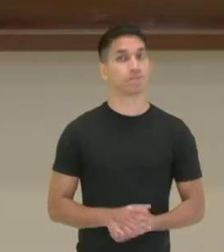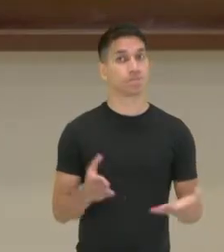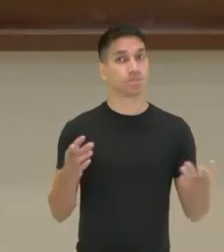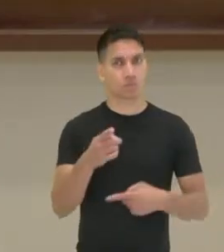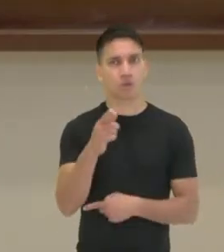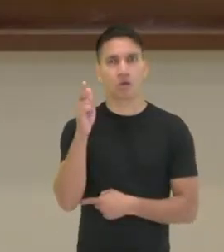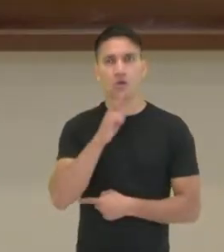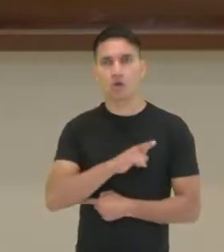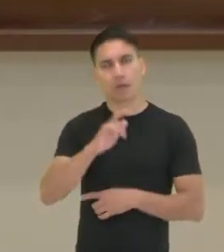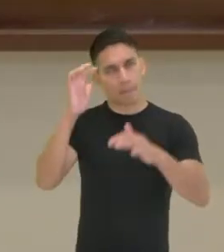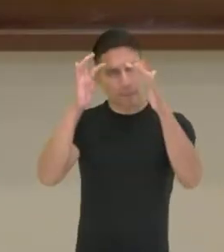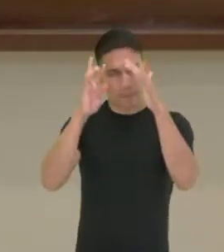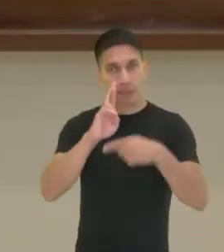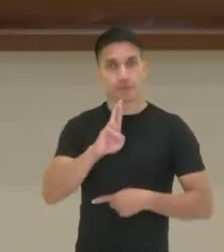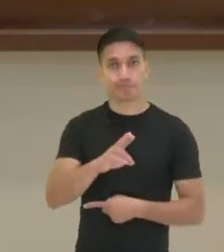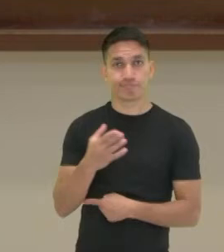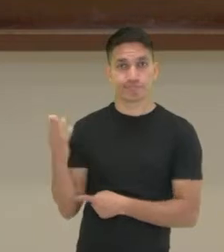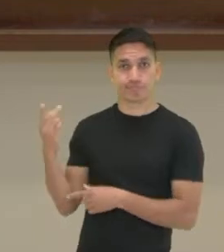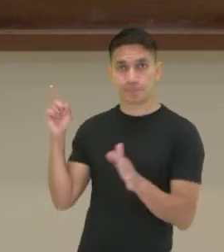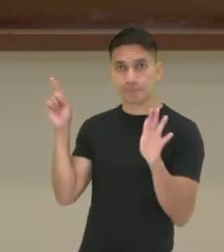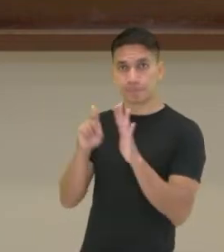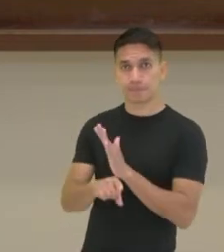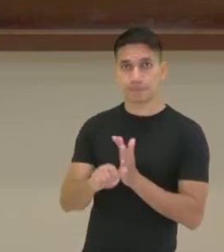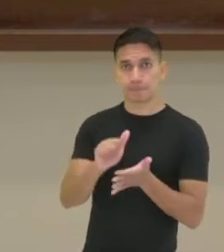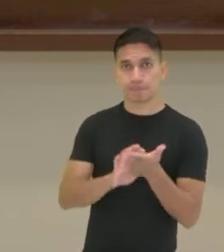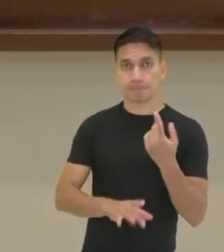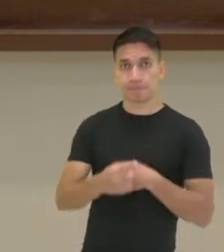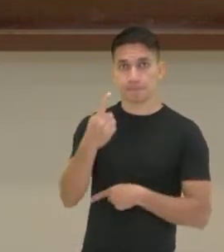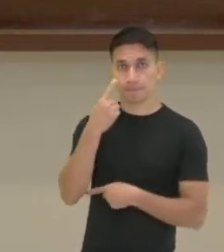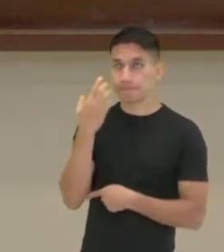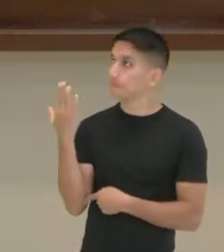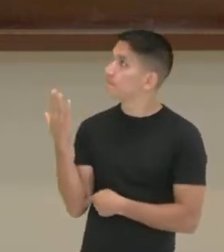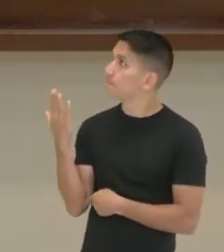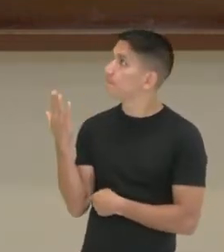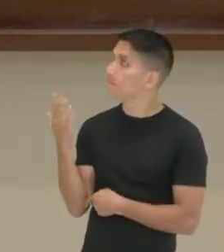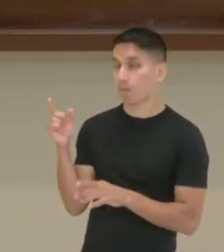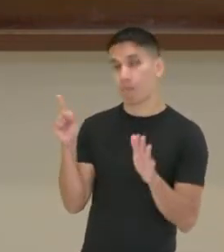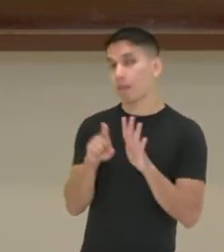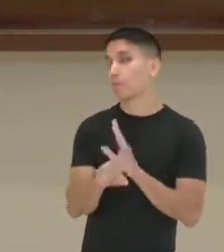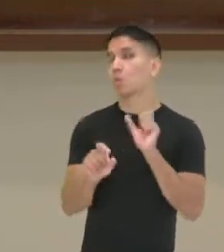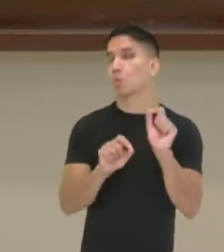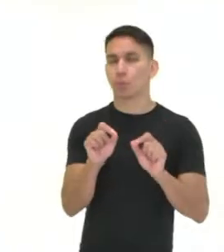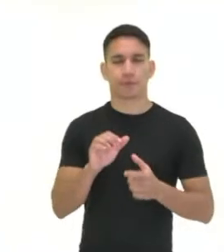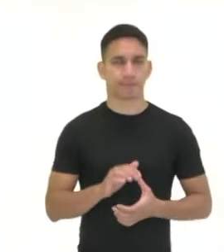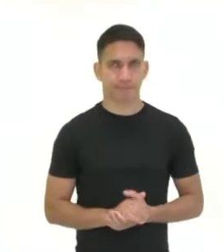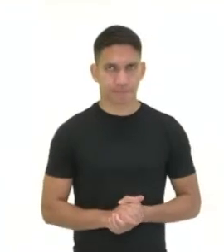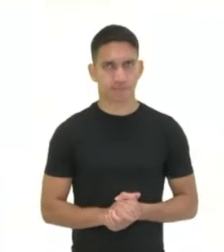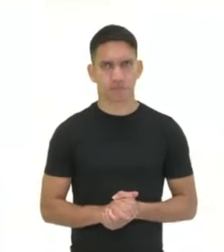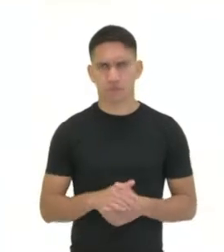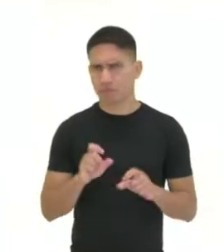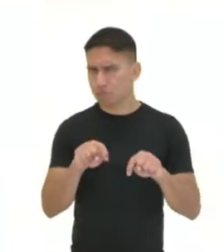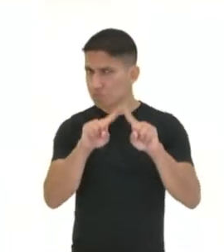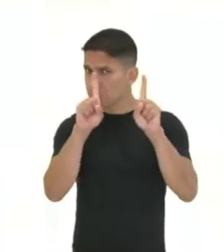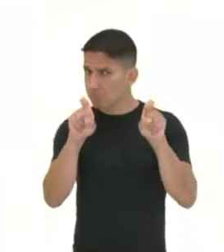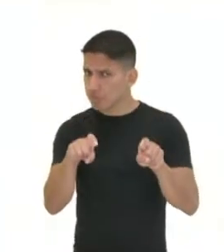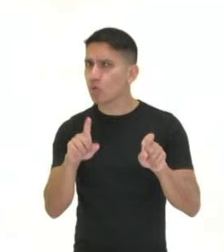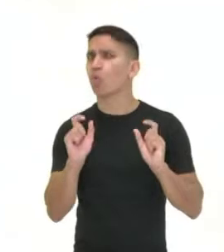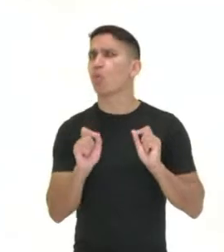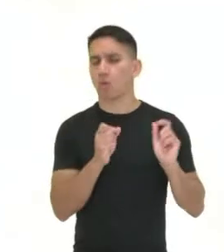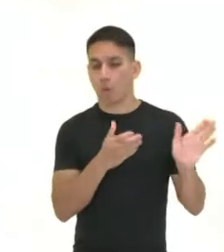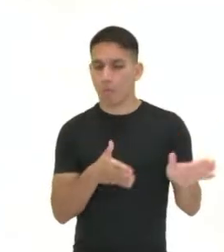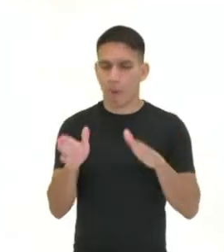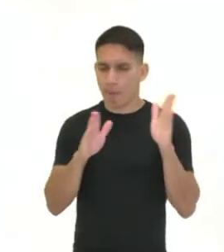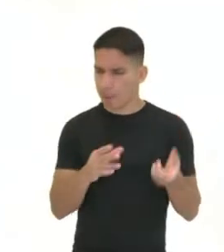Conseguiram então elaborar uma resposta para essa primeira atividade? Então a pergunta é a seguinte: será que a produtividade e